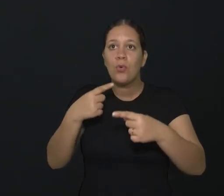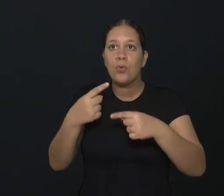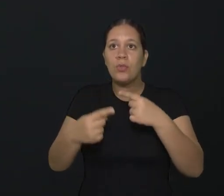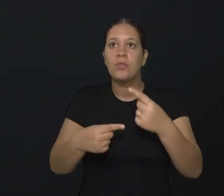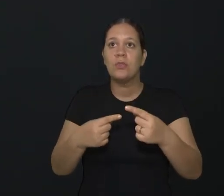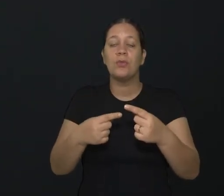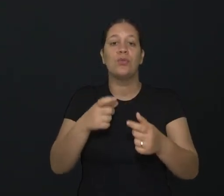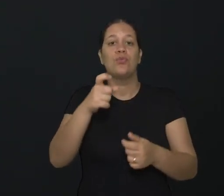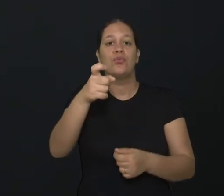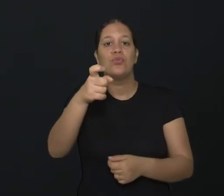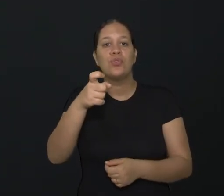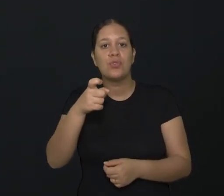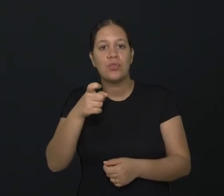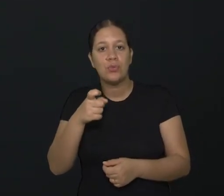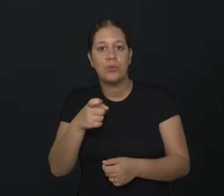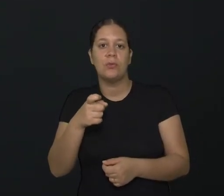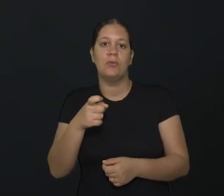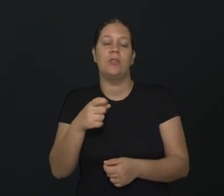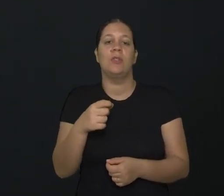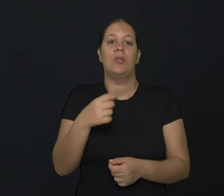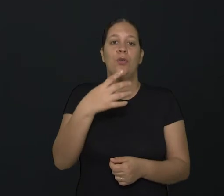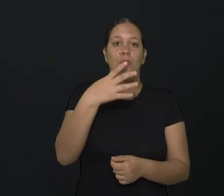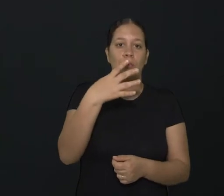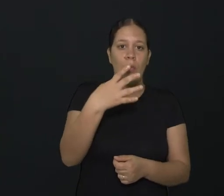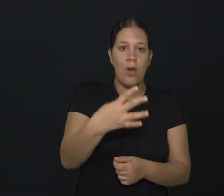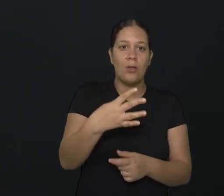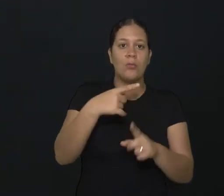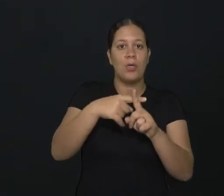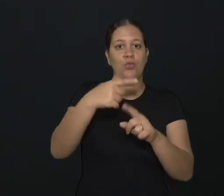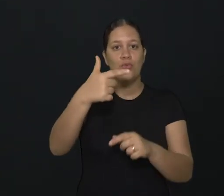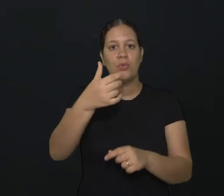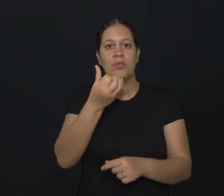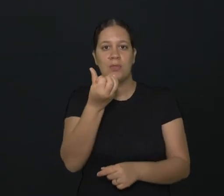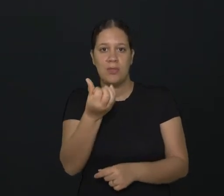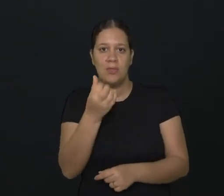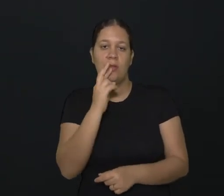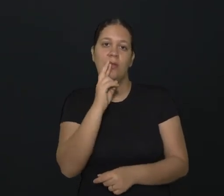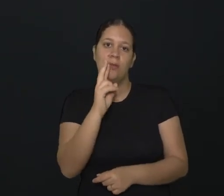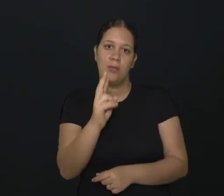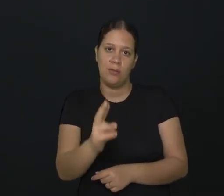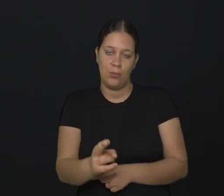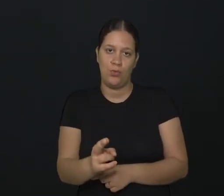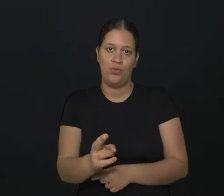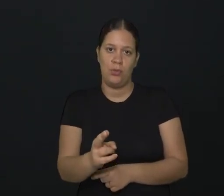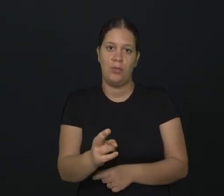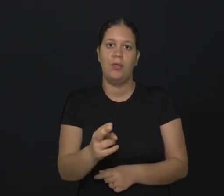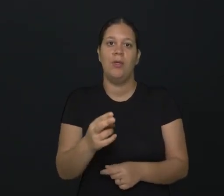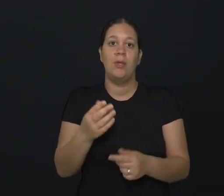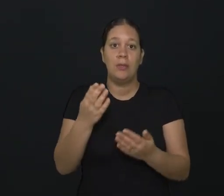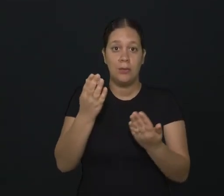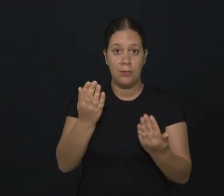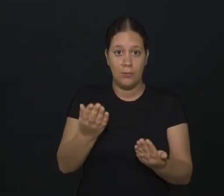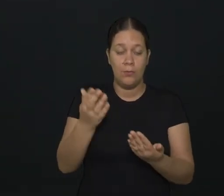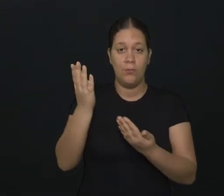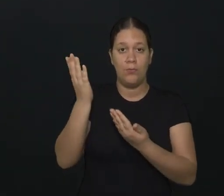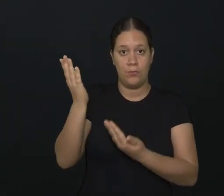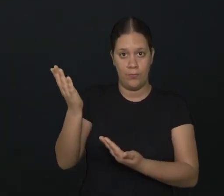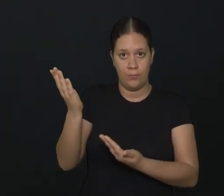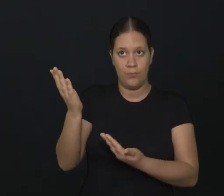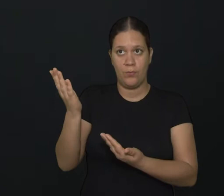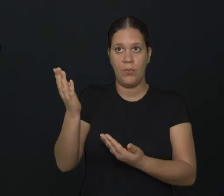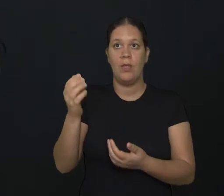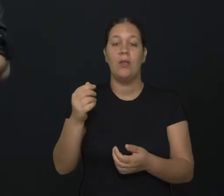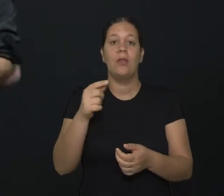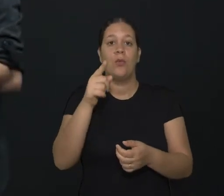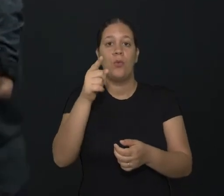que o x seja igual a 2. 4 mais 2 é 6. 6 dividido por 2 é 3. Sendo assim,